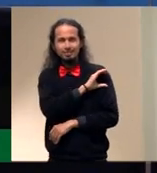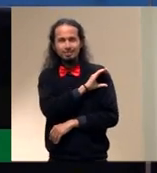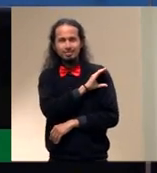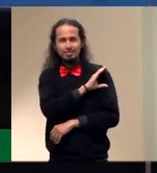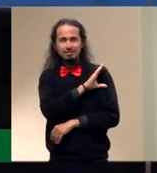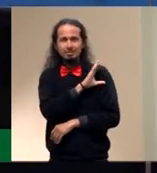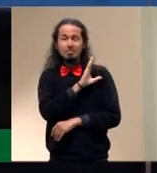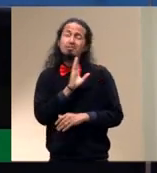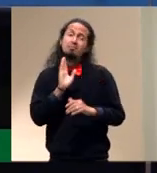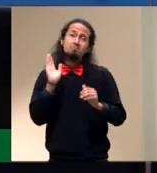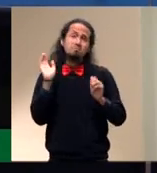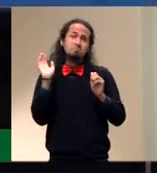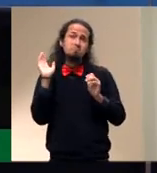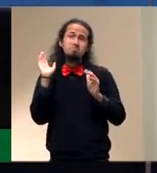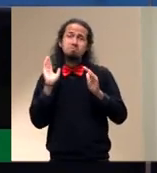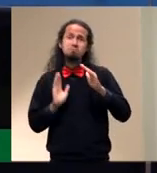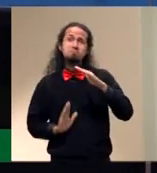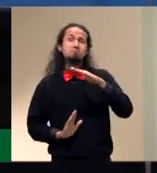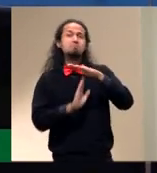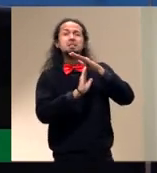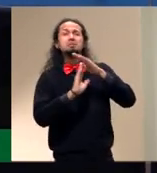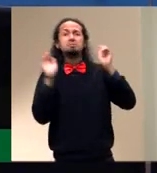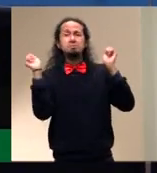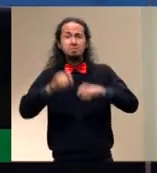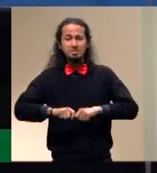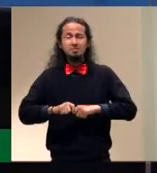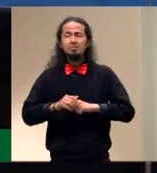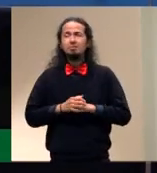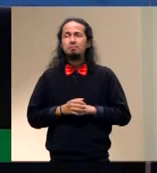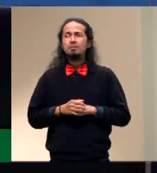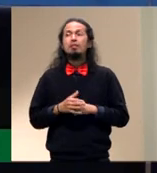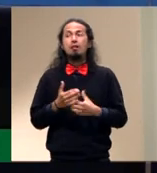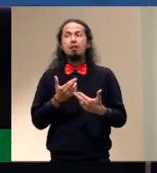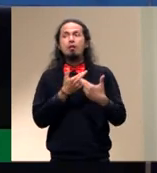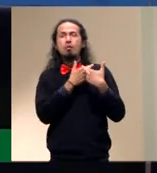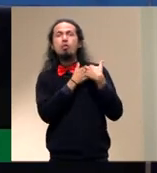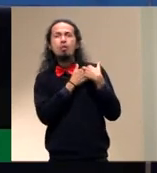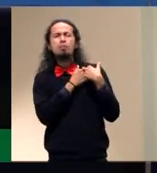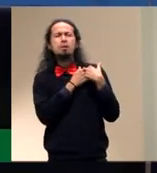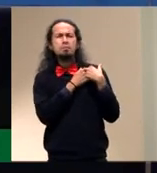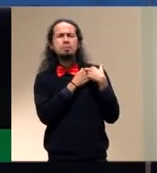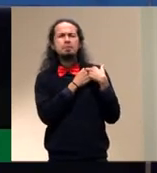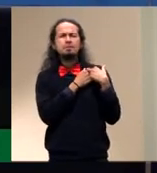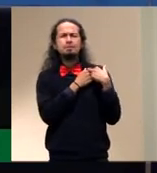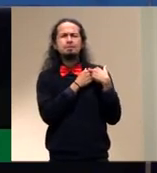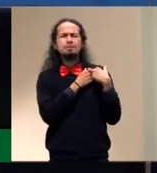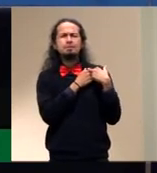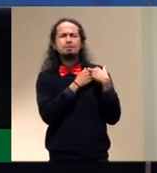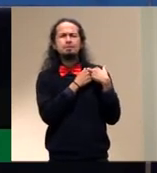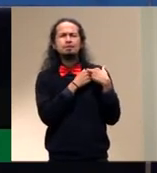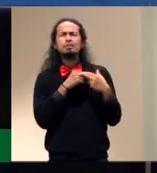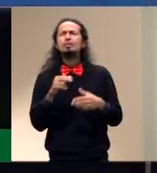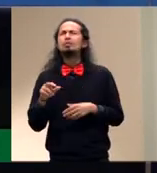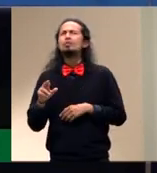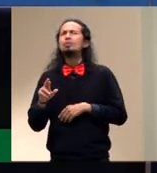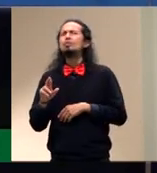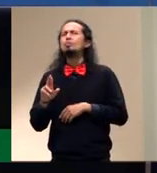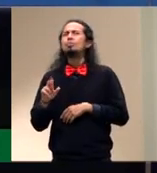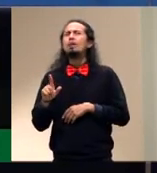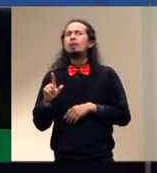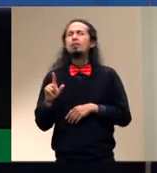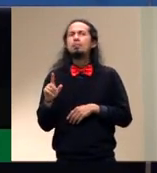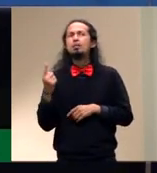alcance. Eu acho que esse compromisso também é um compromisso, não é dos educadores, não é da